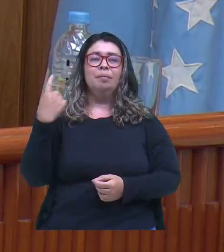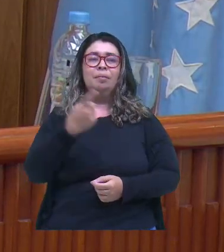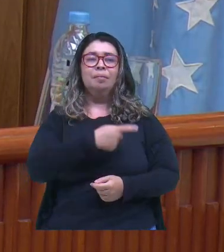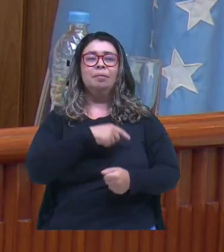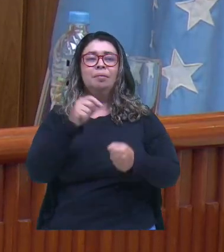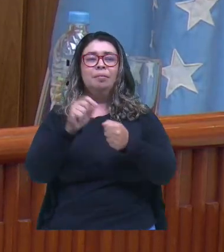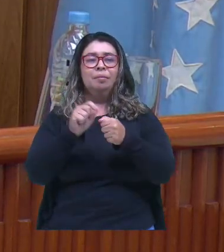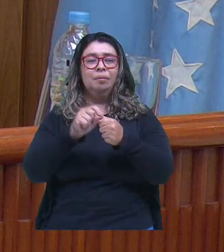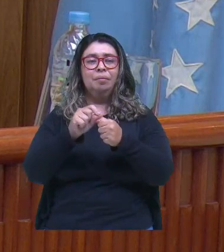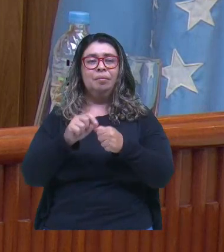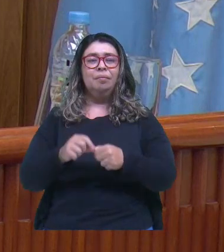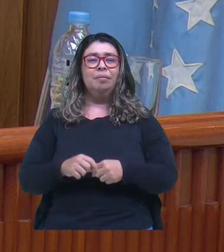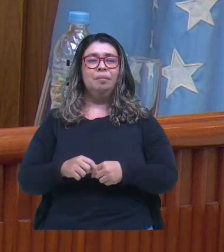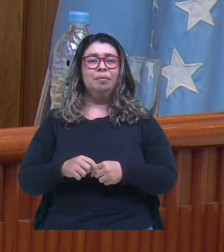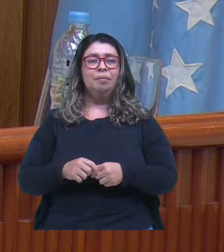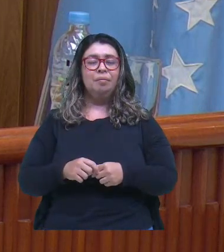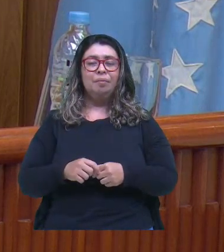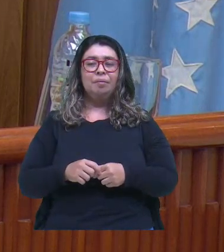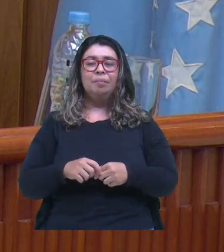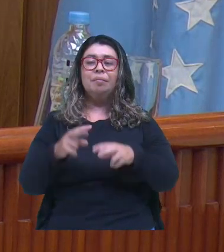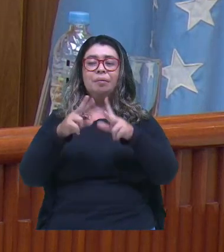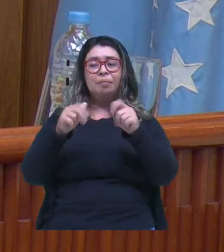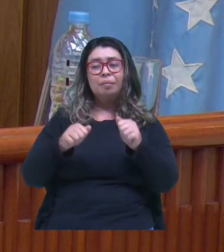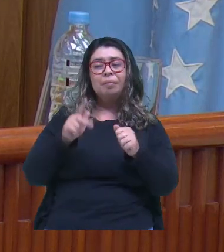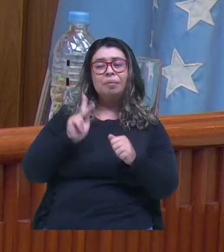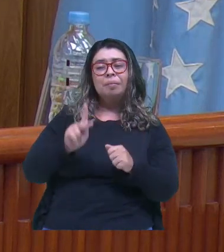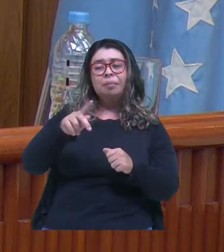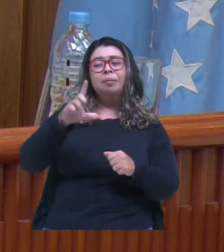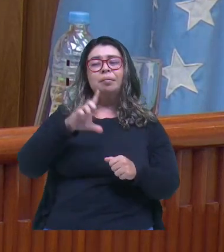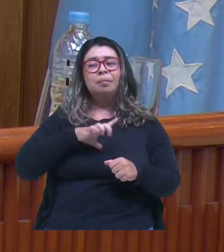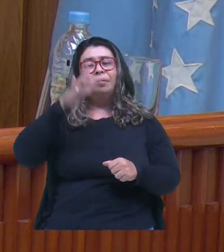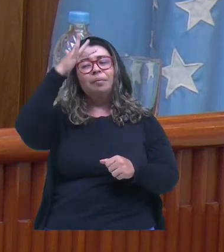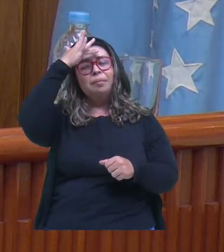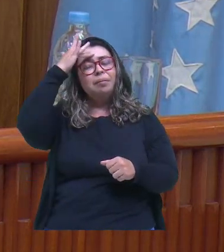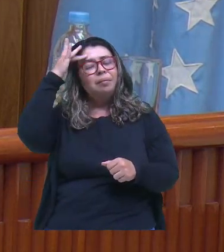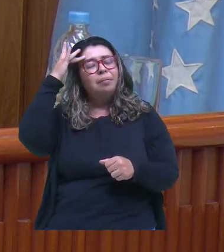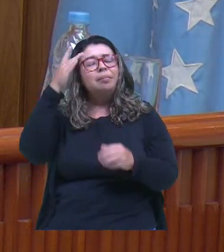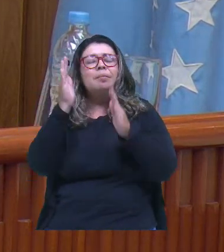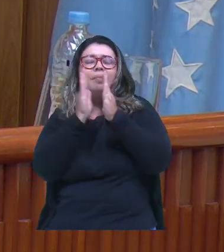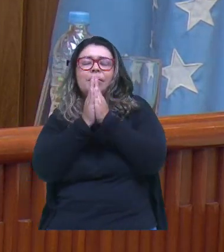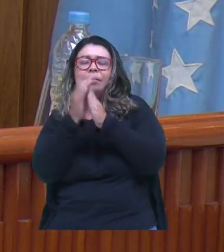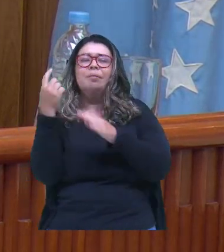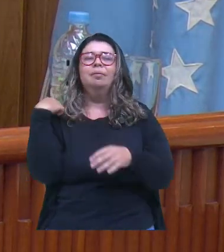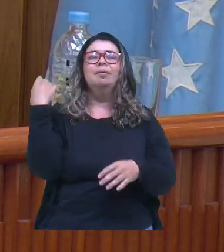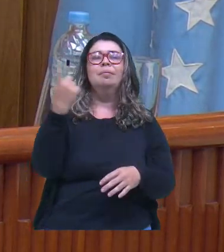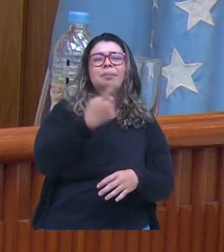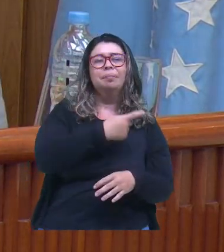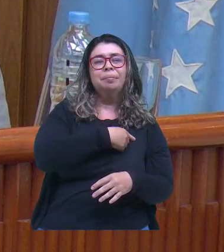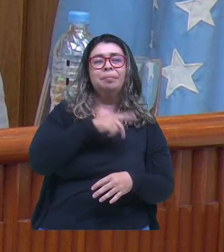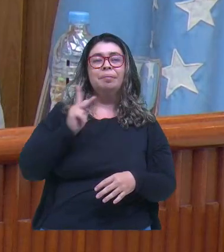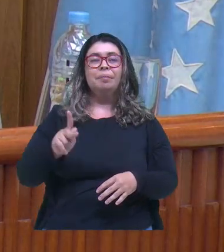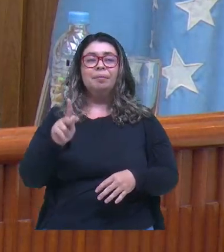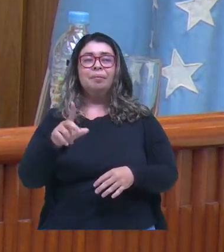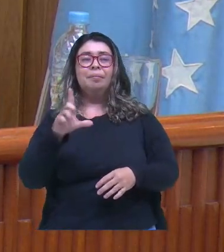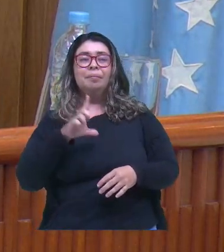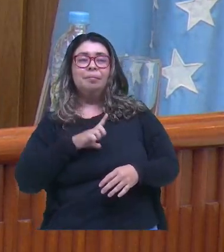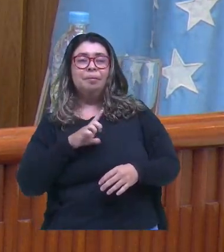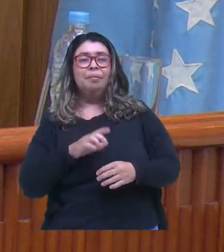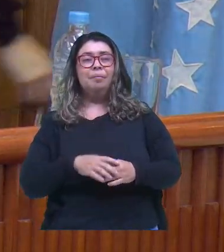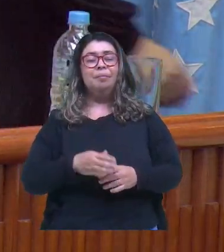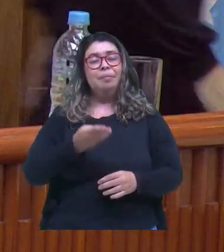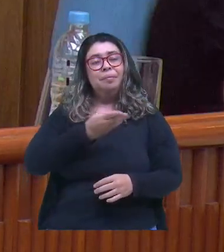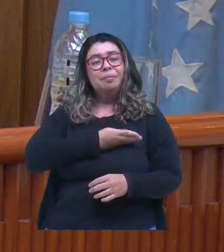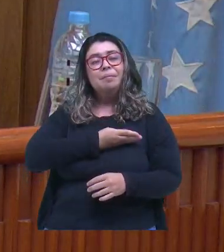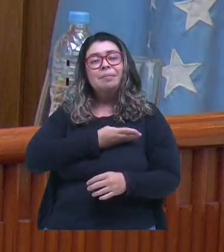e sempre tem alguém orando por nós. Sempre tem alguém torcendo por nós. Sempre temos